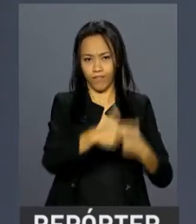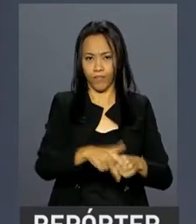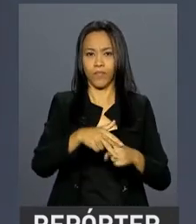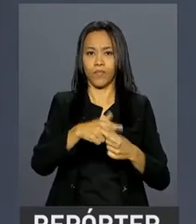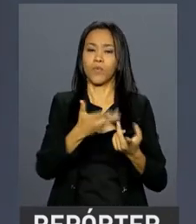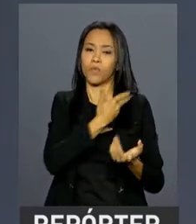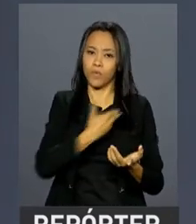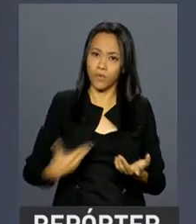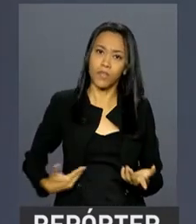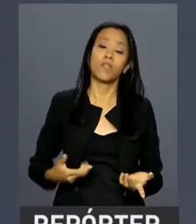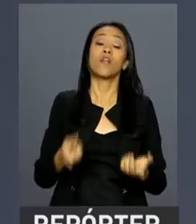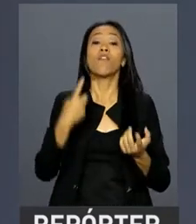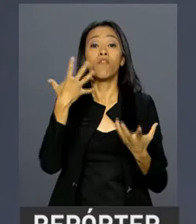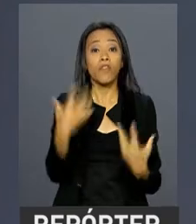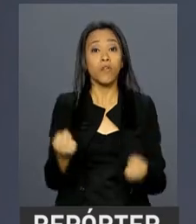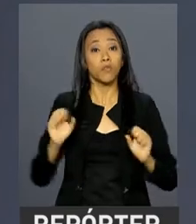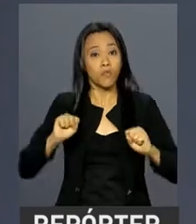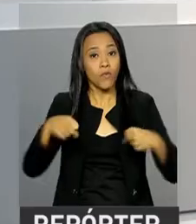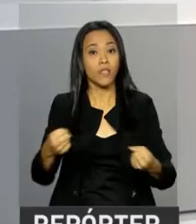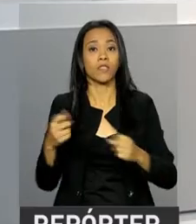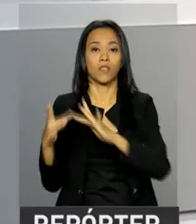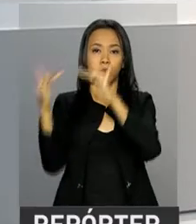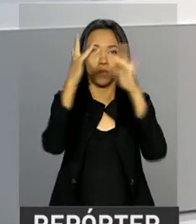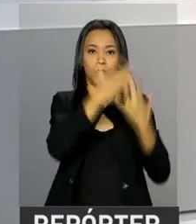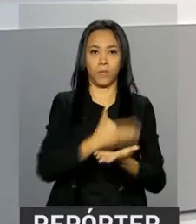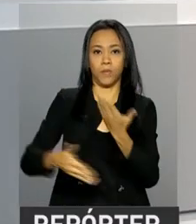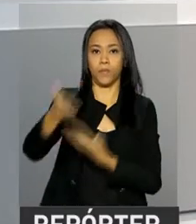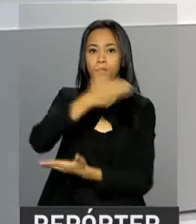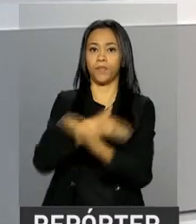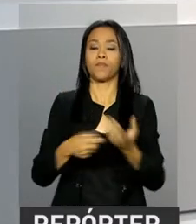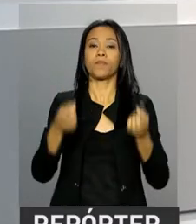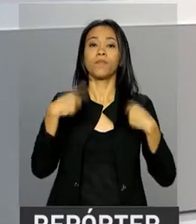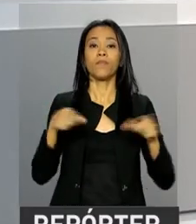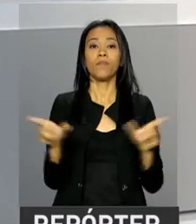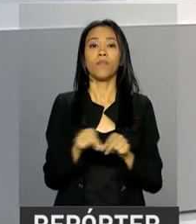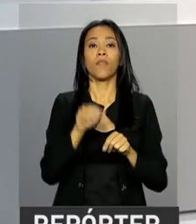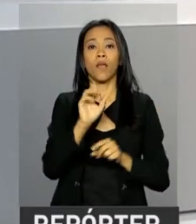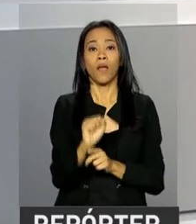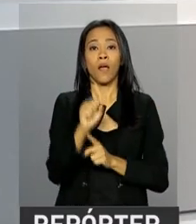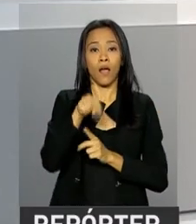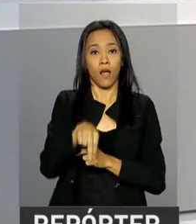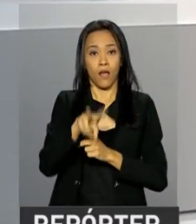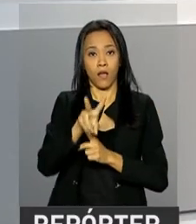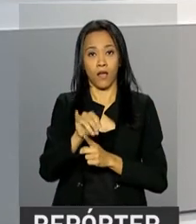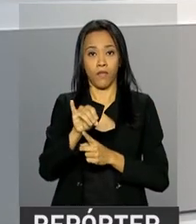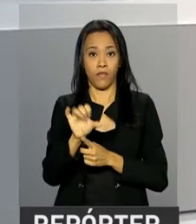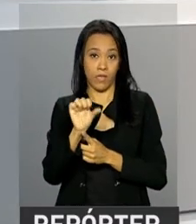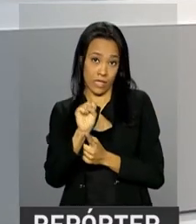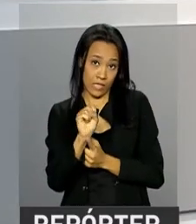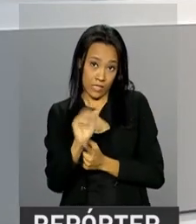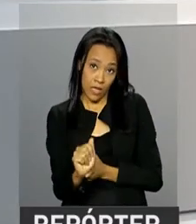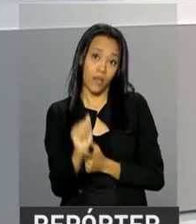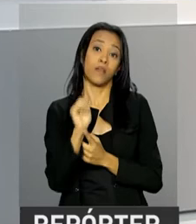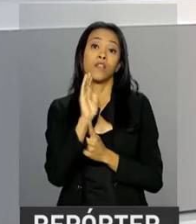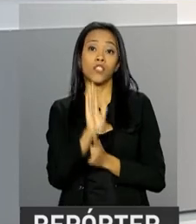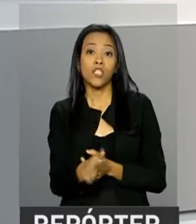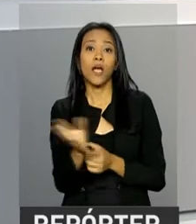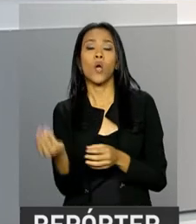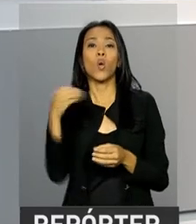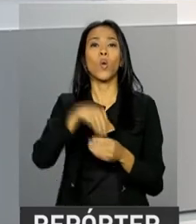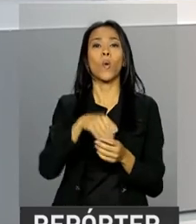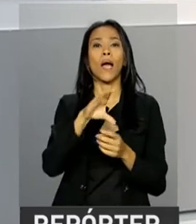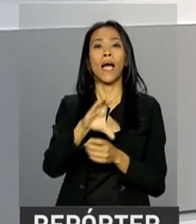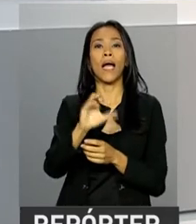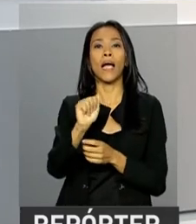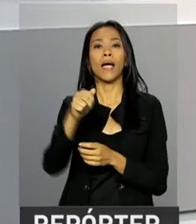para o fortalecimento da federação. A Anvisa, Agência Nacional de Vigilância Sanitária, incluiu a cannabis